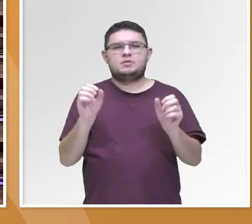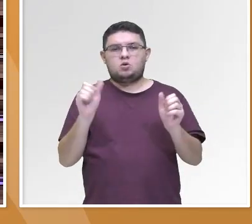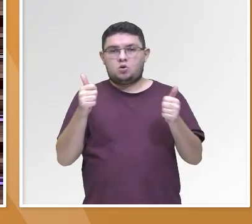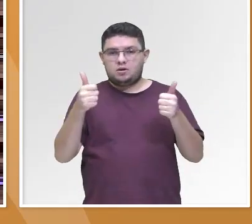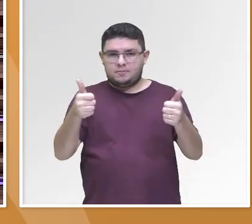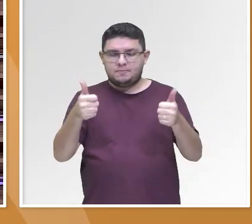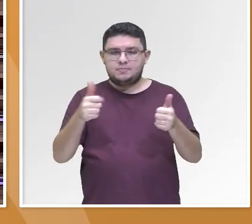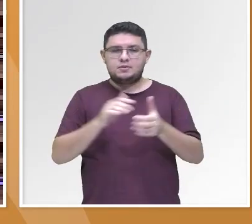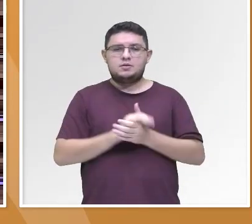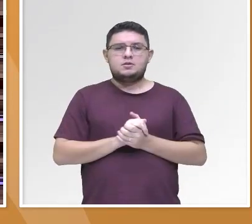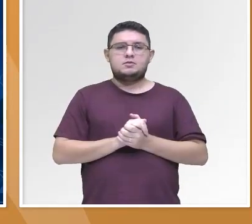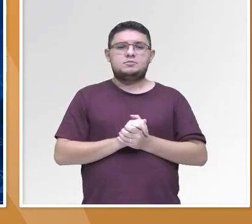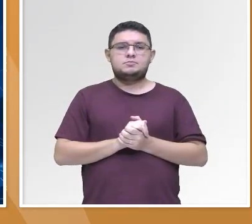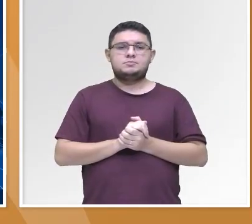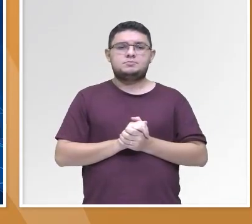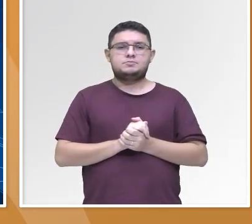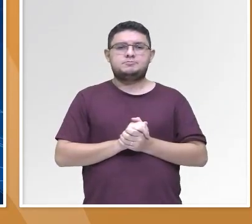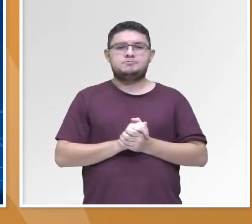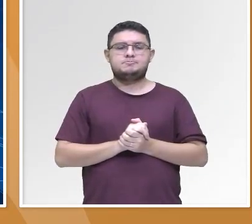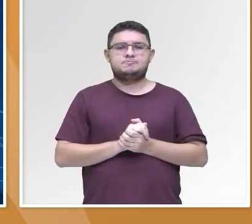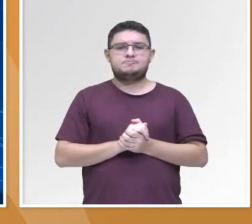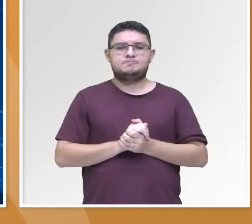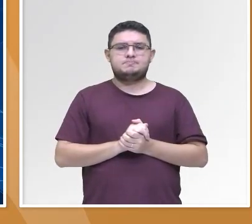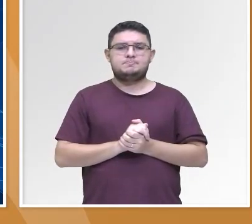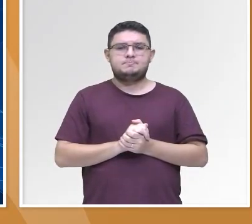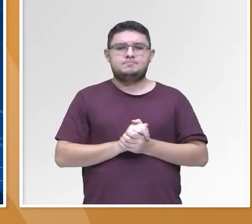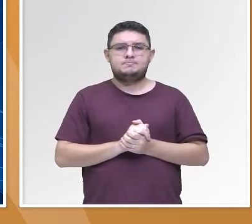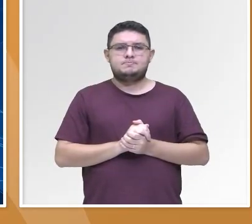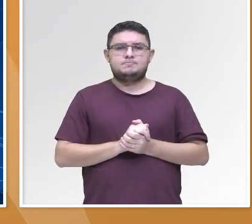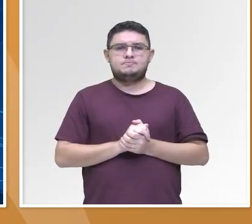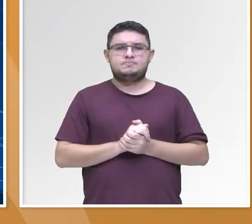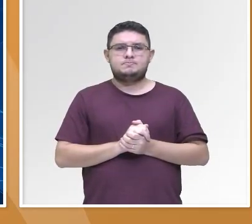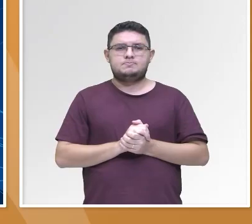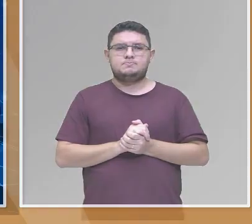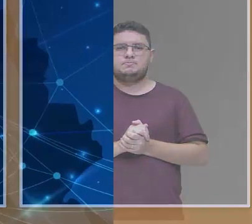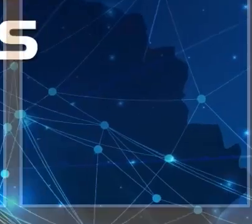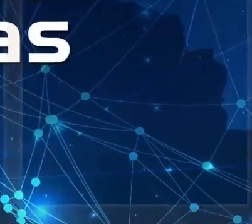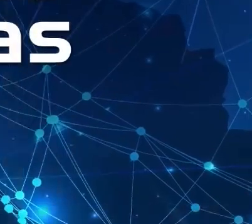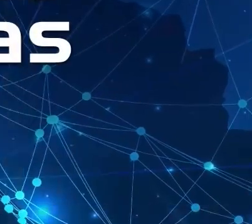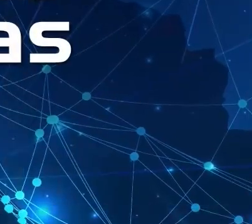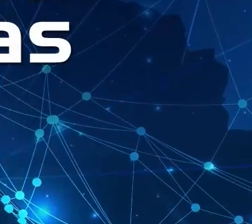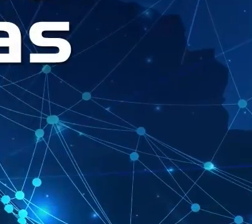ok? Então esses são alguns dos exemplos.